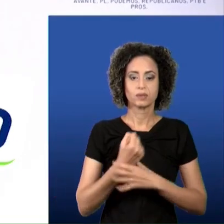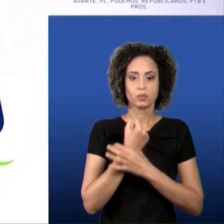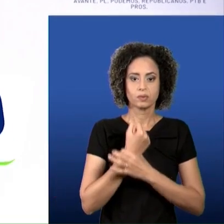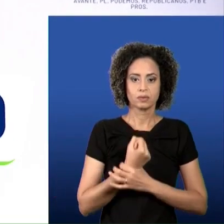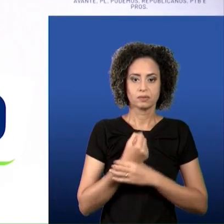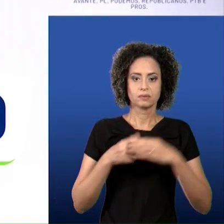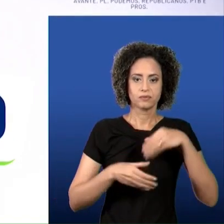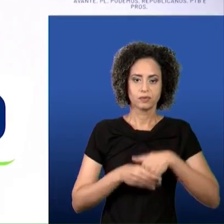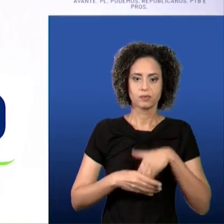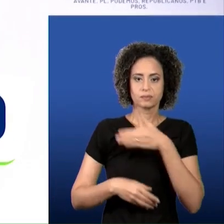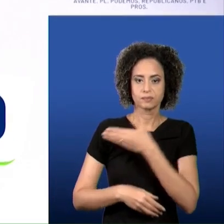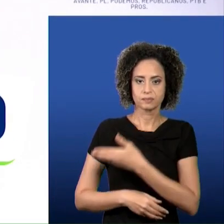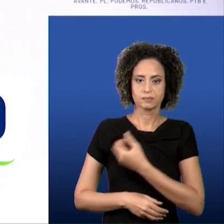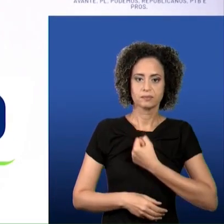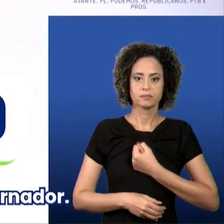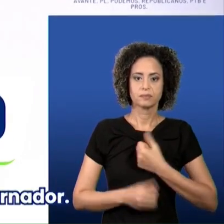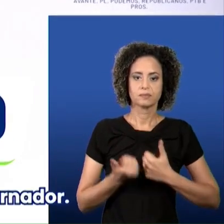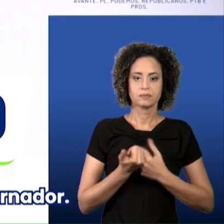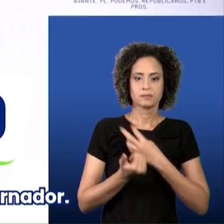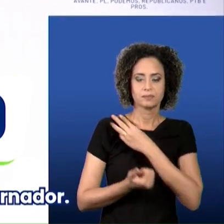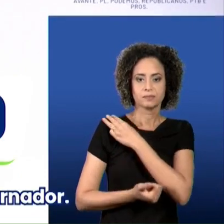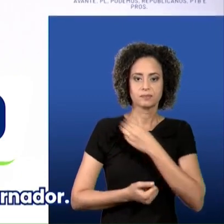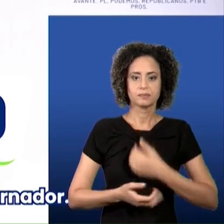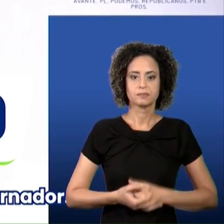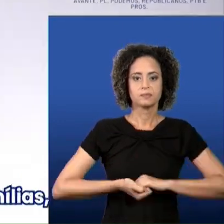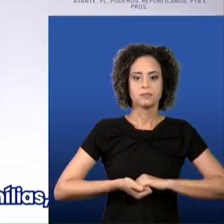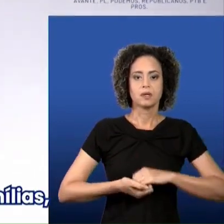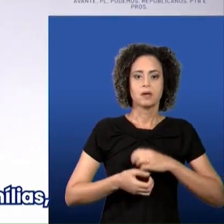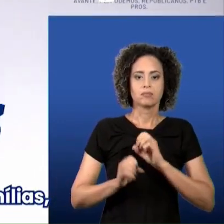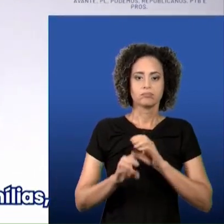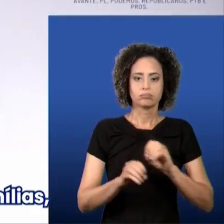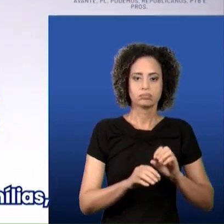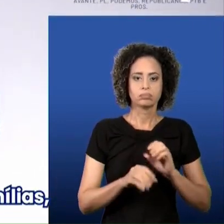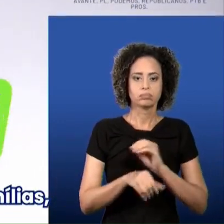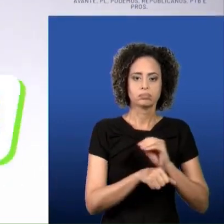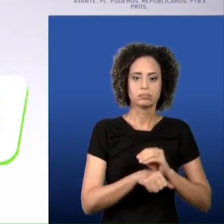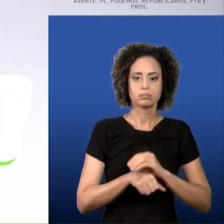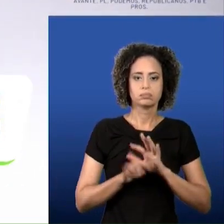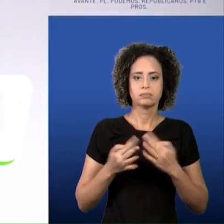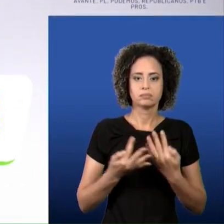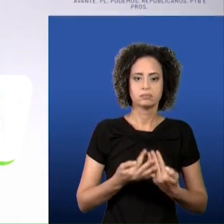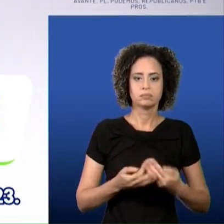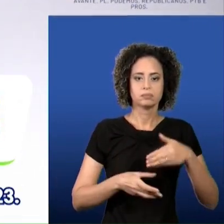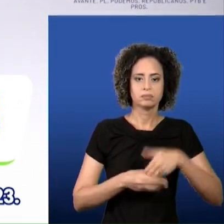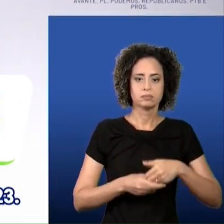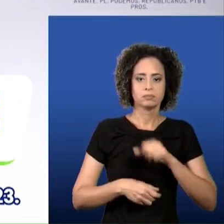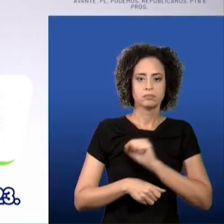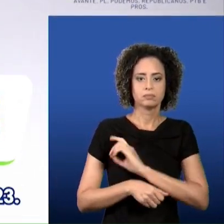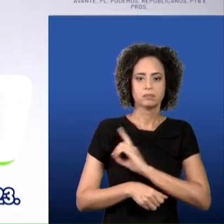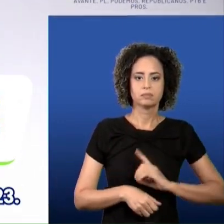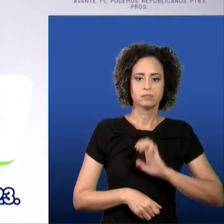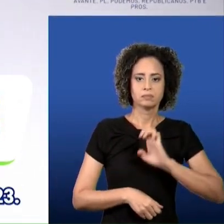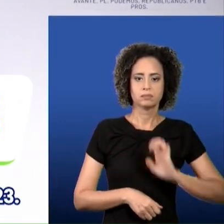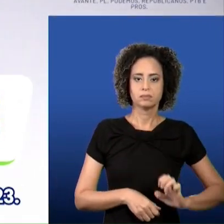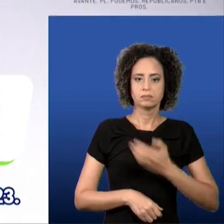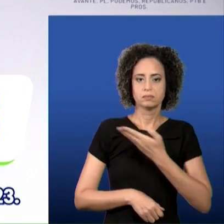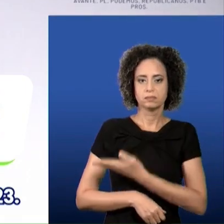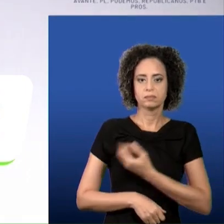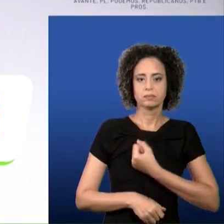Pela educação e segurança, vote Alberto Lima 70070, tô com o capitão Wagner, governador. Respeitando e cuidando das famílias, vote Tomás Holanda para deputado